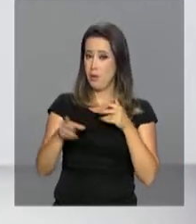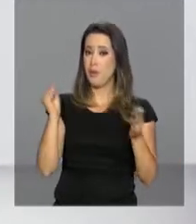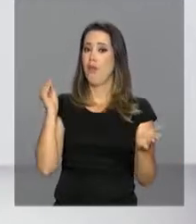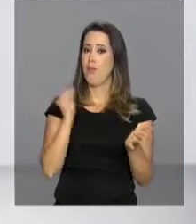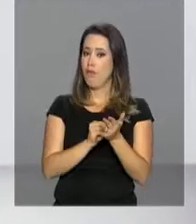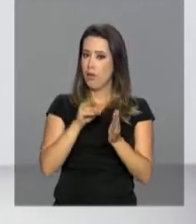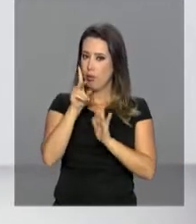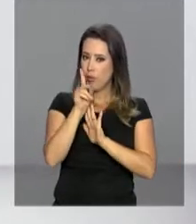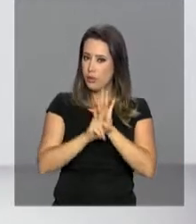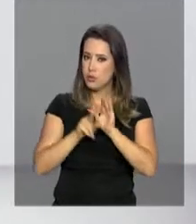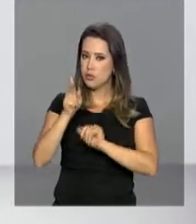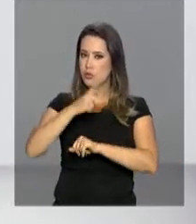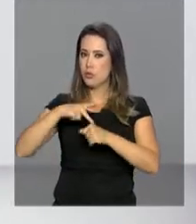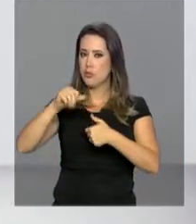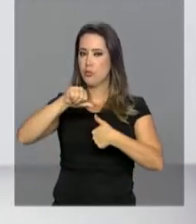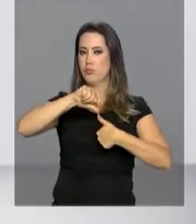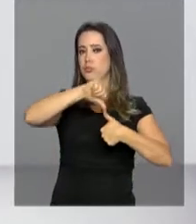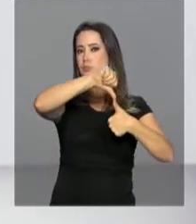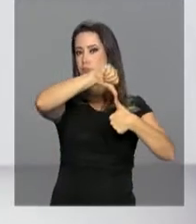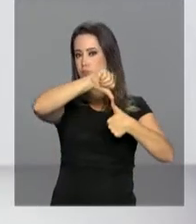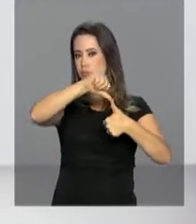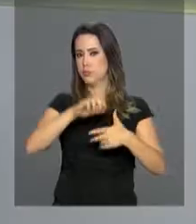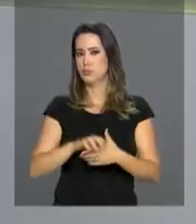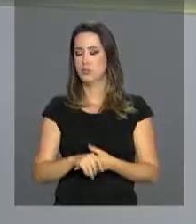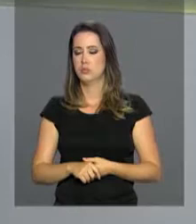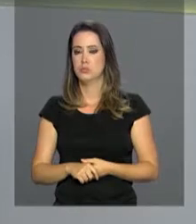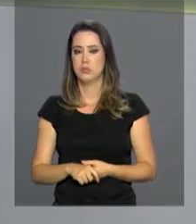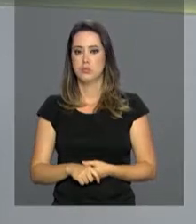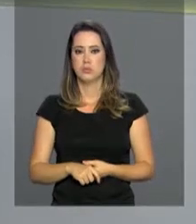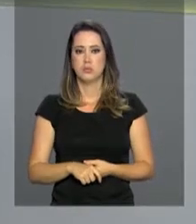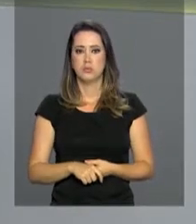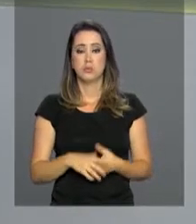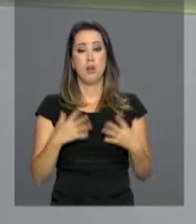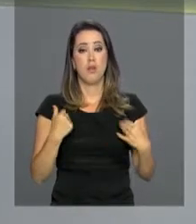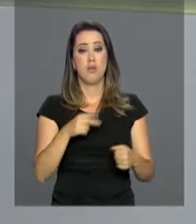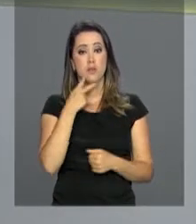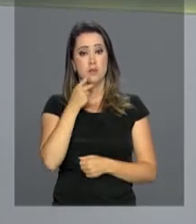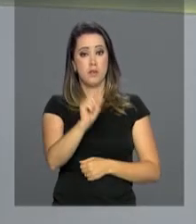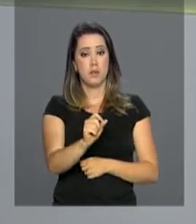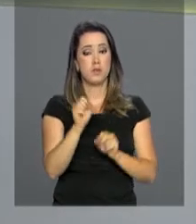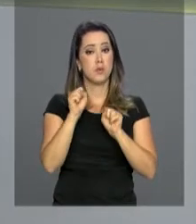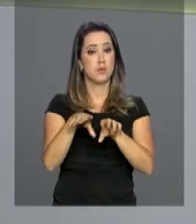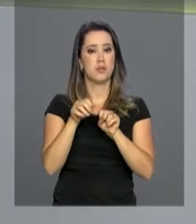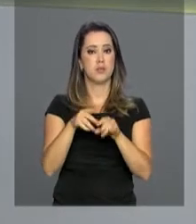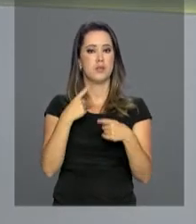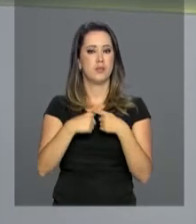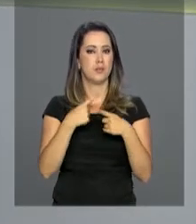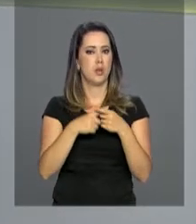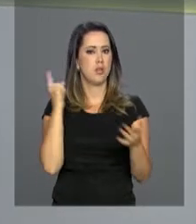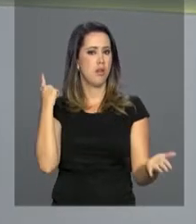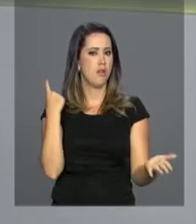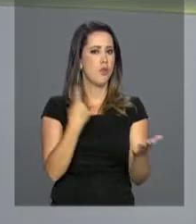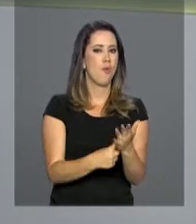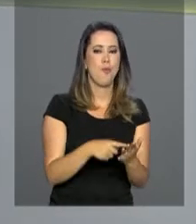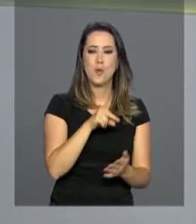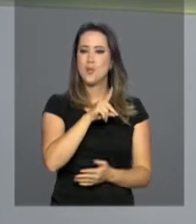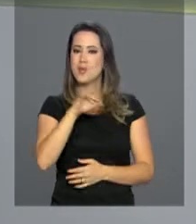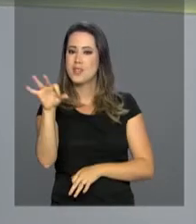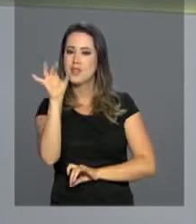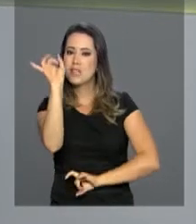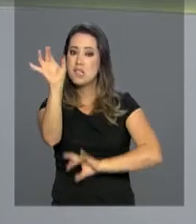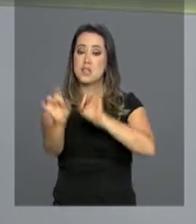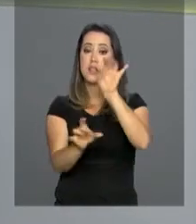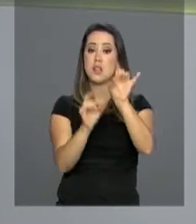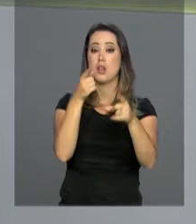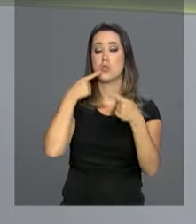no país da américa central nós vamos agora falar sobre educação porque está marcado o dia d para